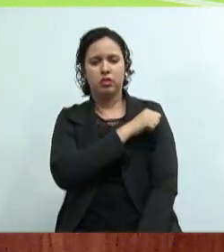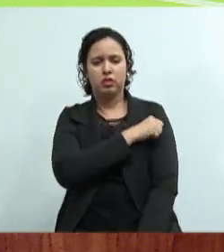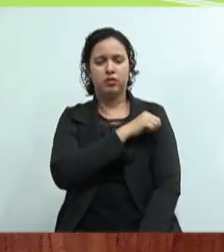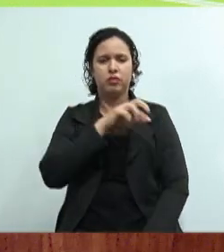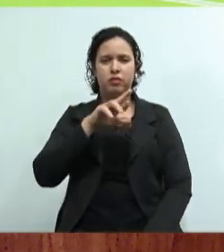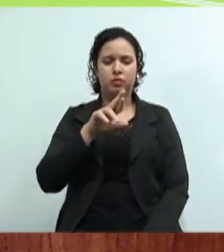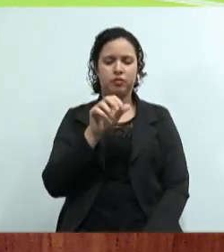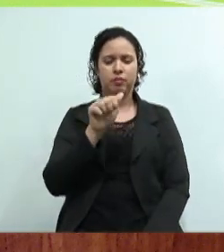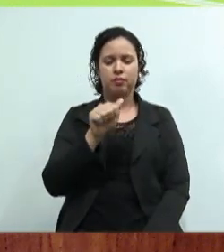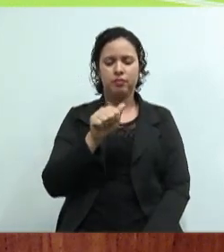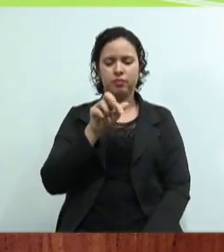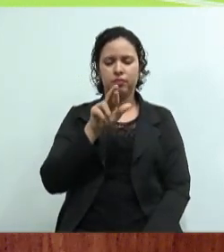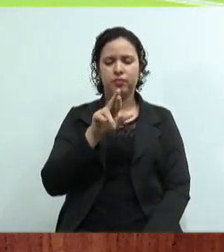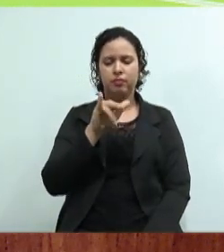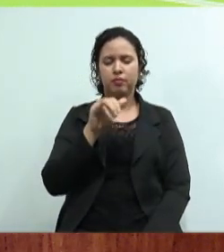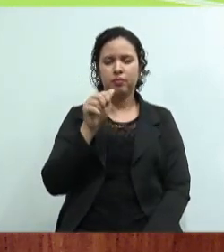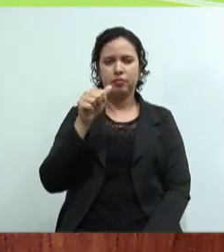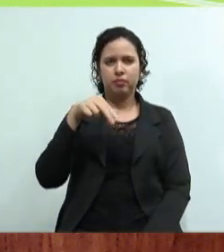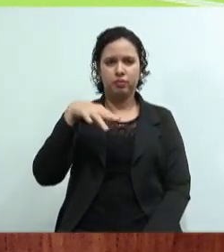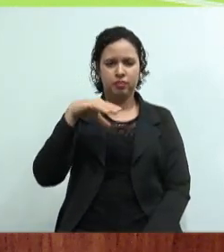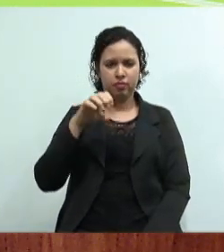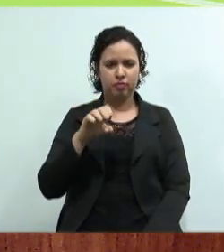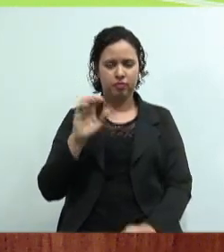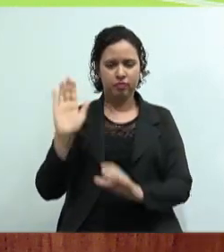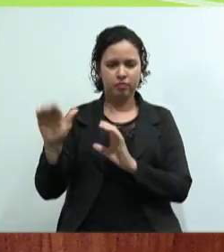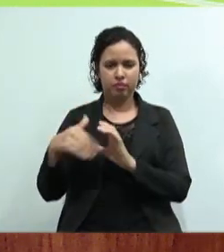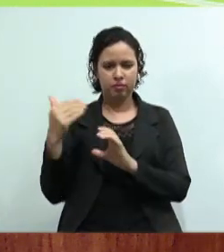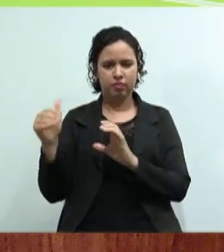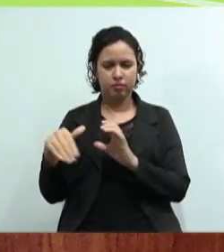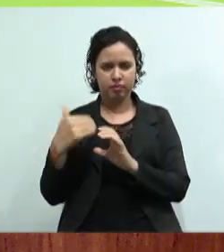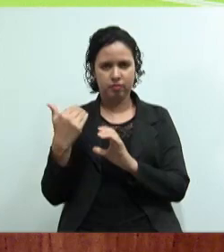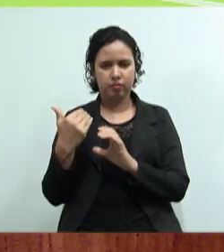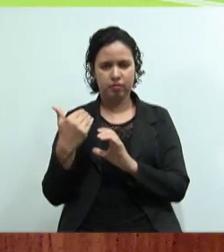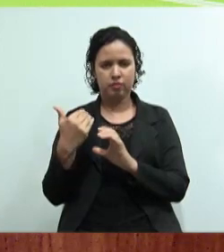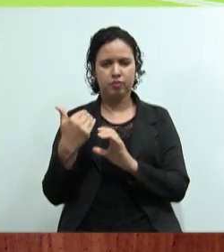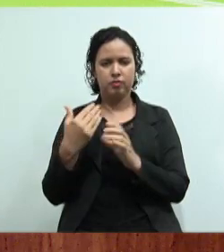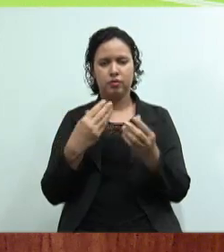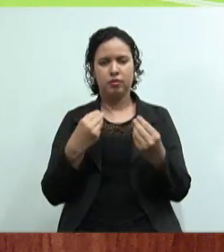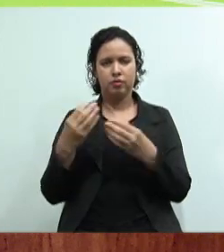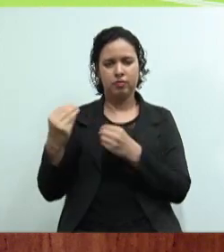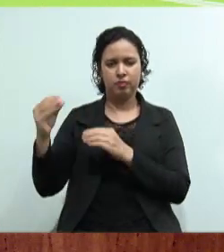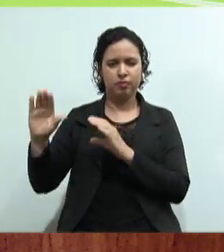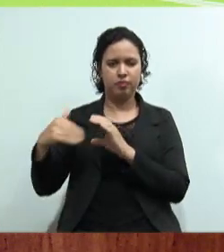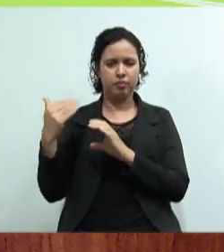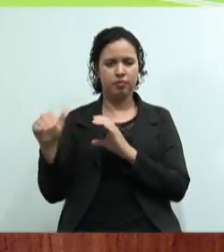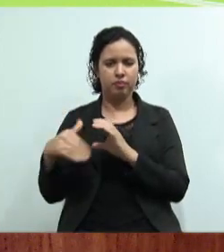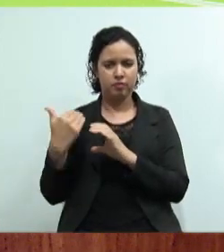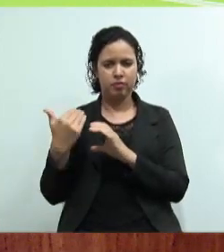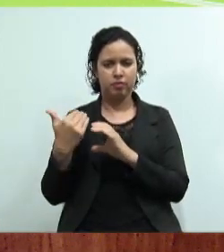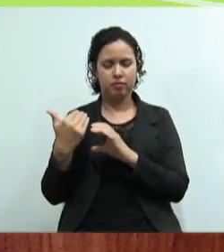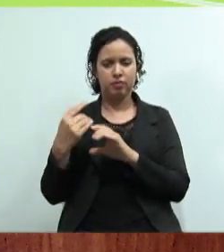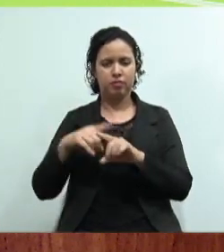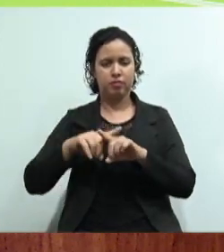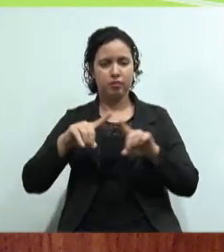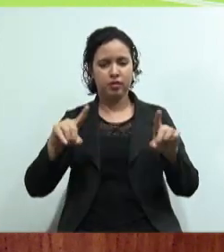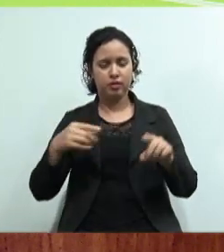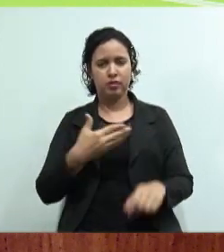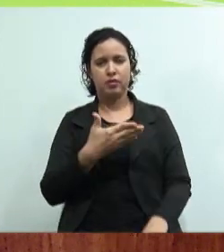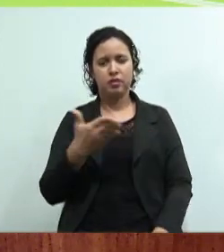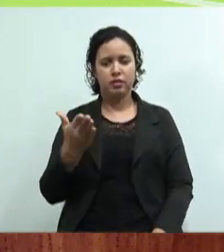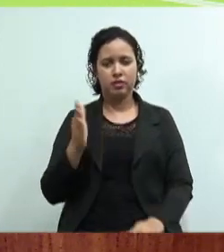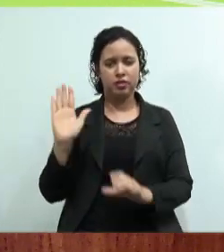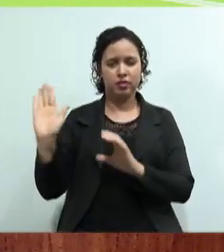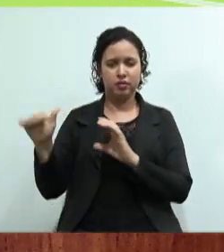a aluna Graziele também deu sua resposta, e o Zilane. Então, eles estão participando bastante. Porém, como vocês